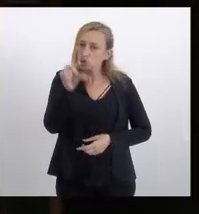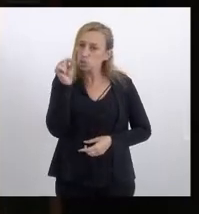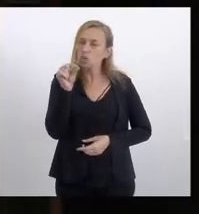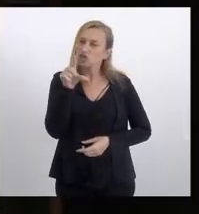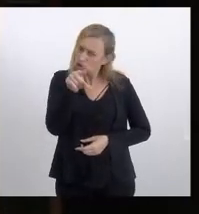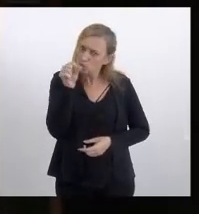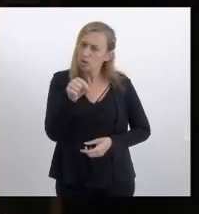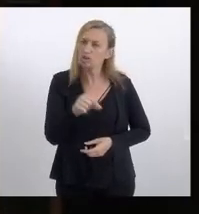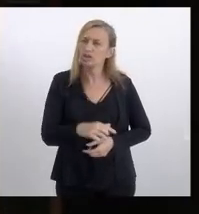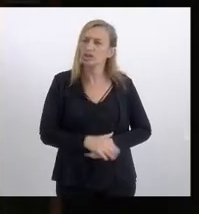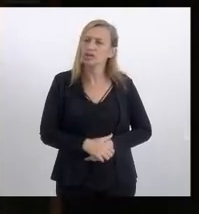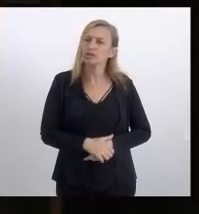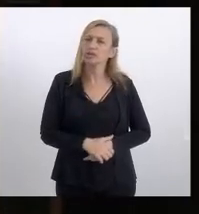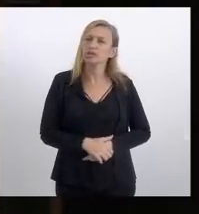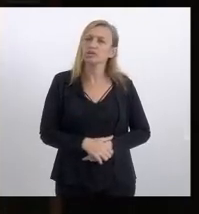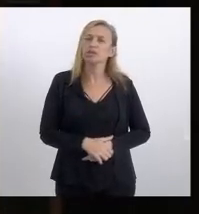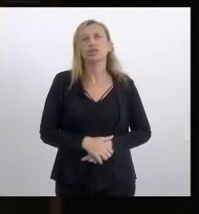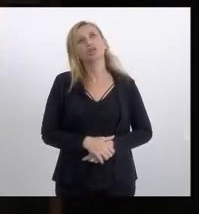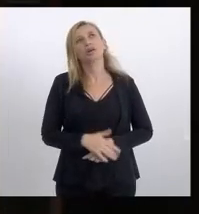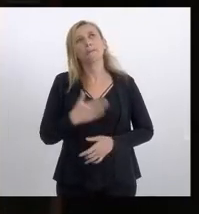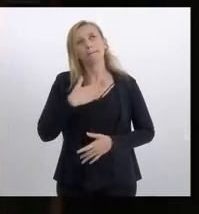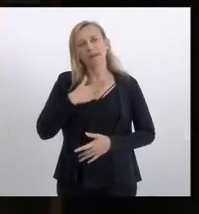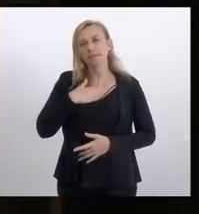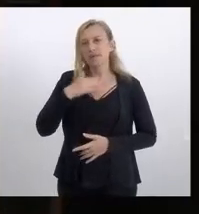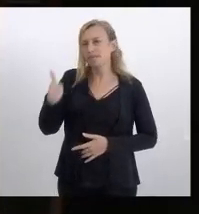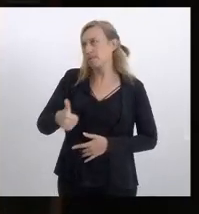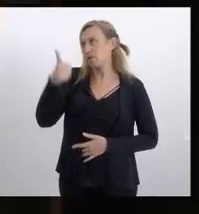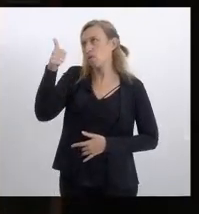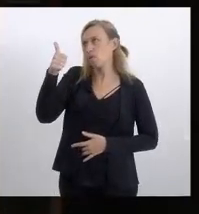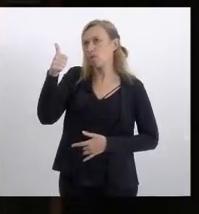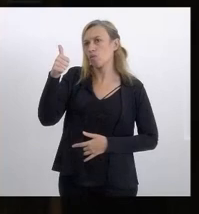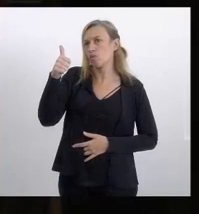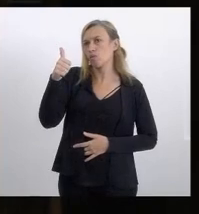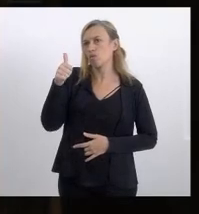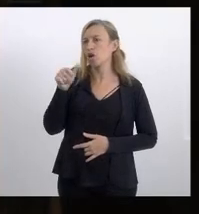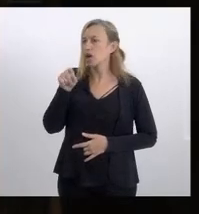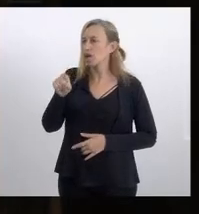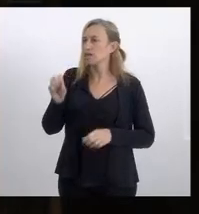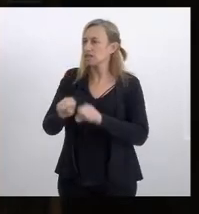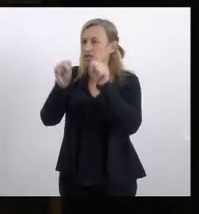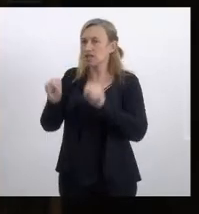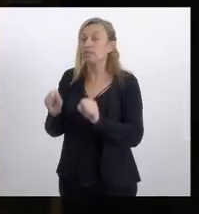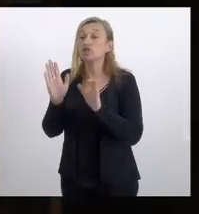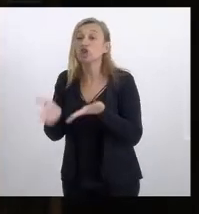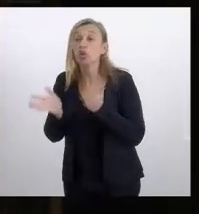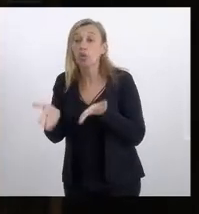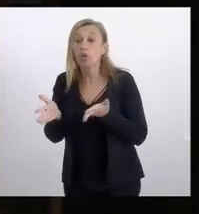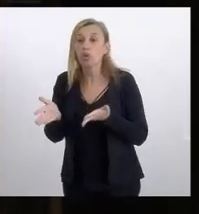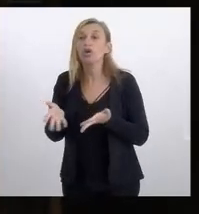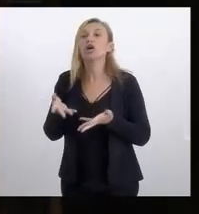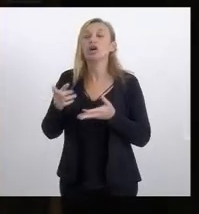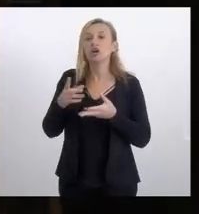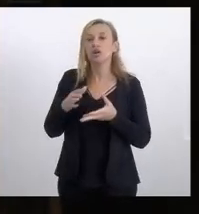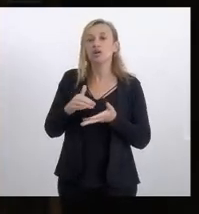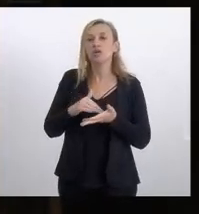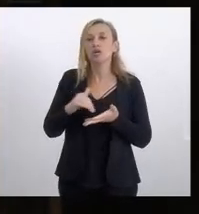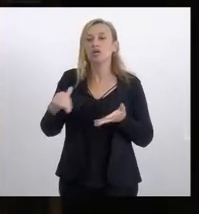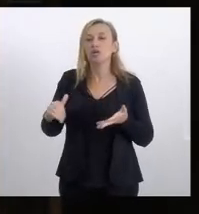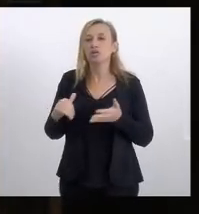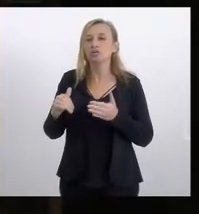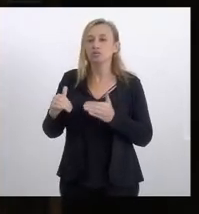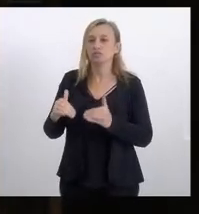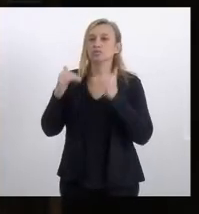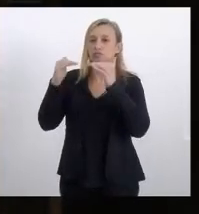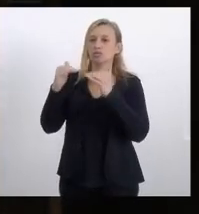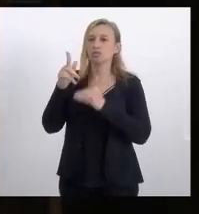ele escolha é não é para mim é mais vantajoso esse sistema Agora é eu vou abrir mão do meu posto